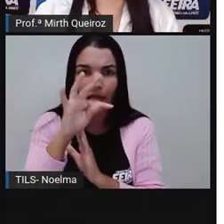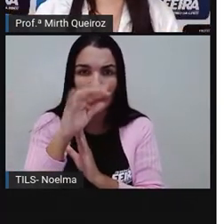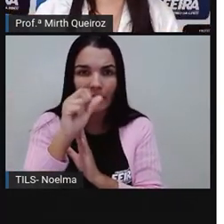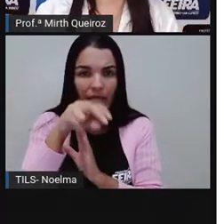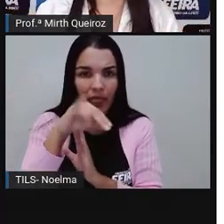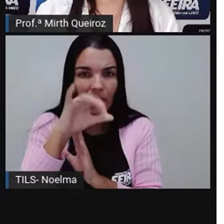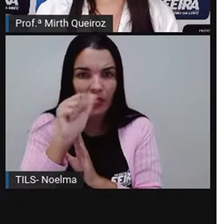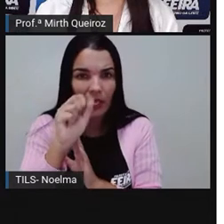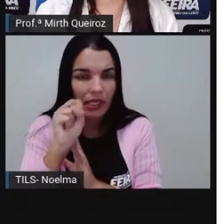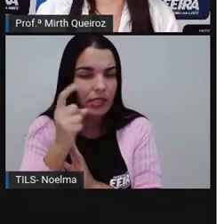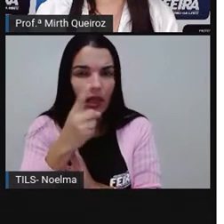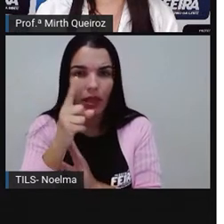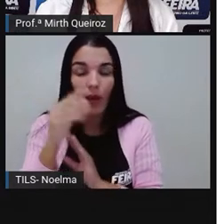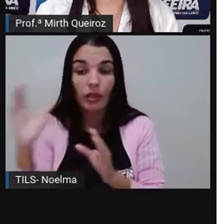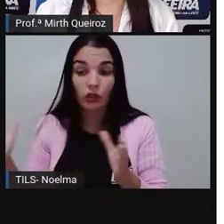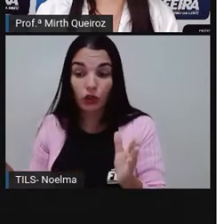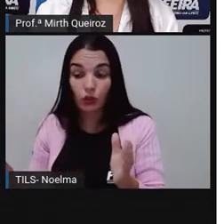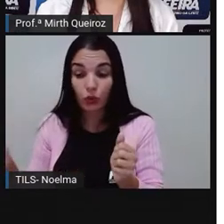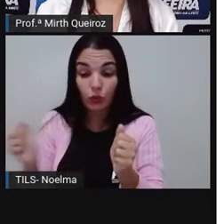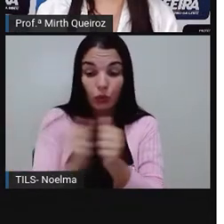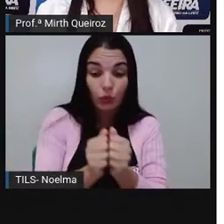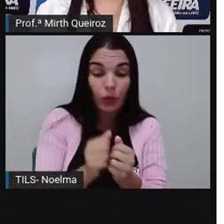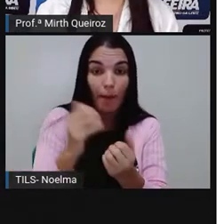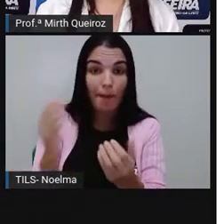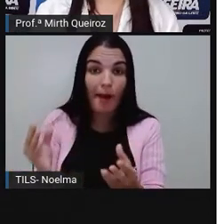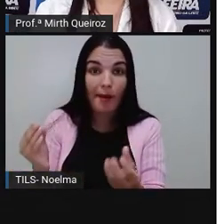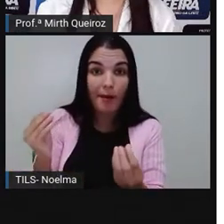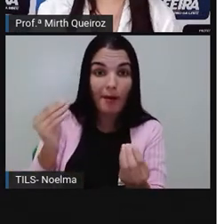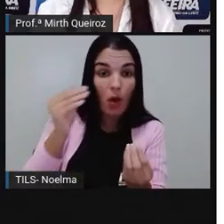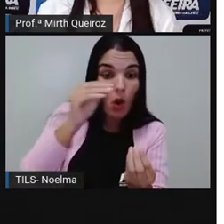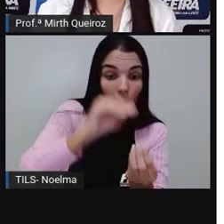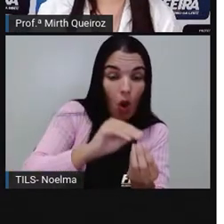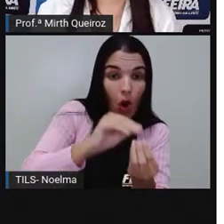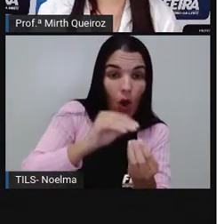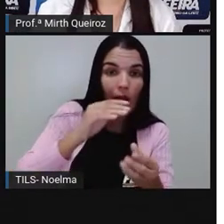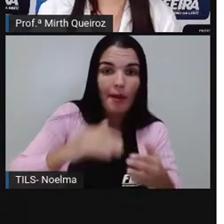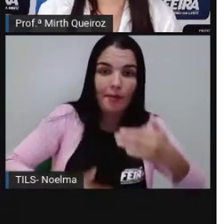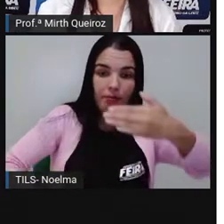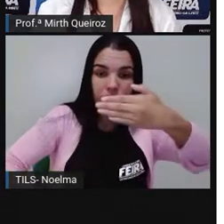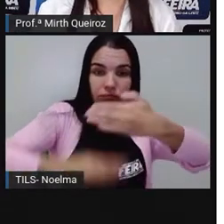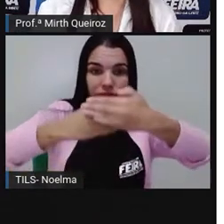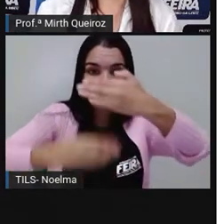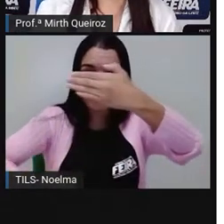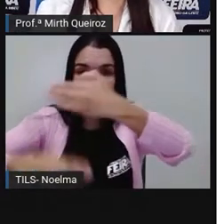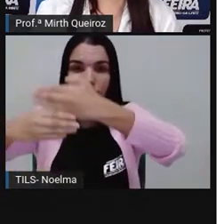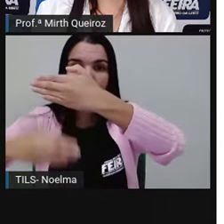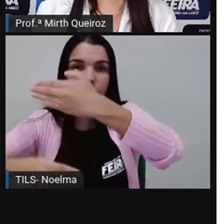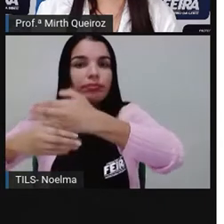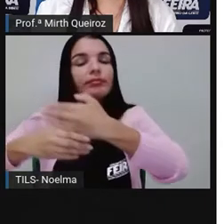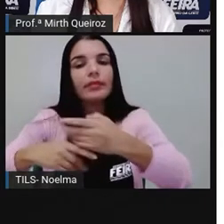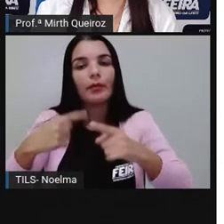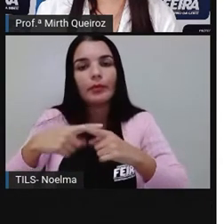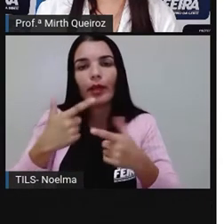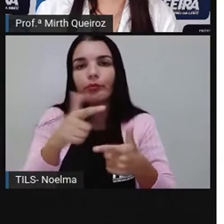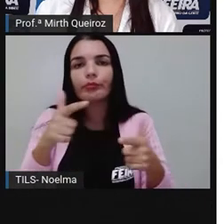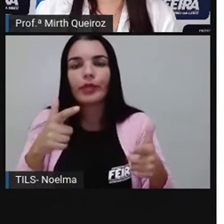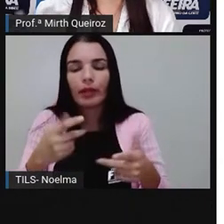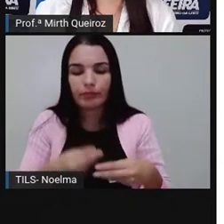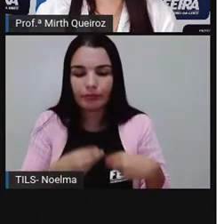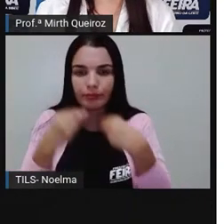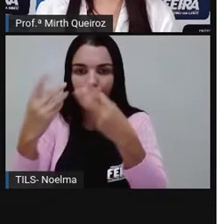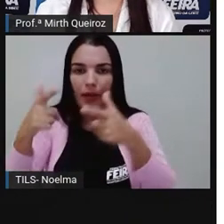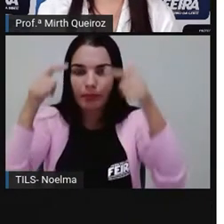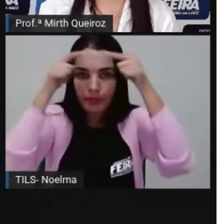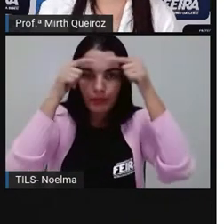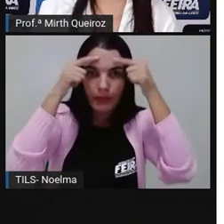complementar esse sistema de capitanias hereditárias que não tinha dado aí o retorno esperado pela coroa portuguesa, né?